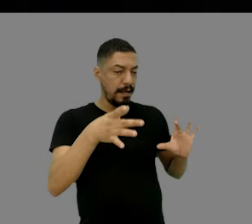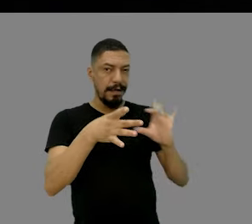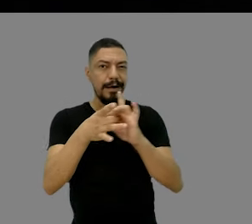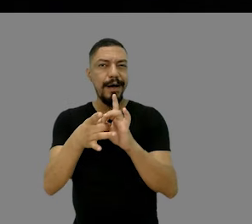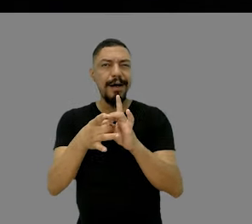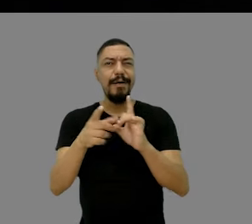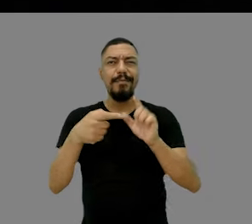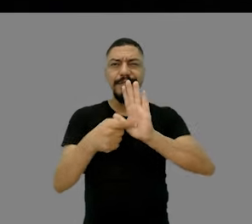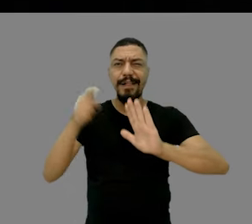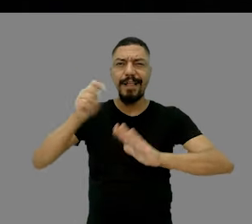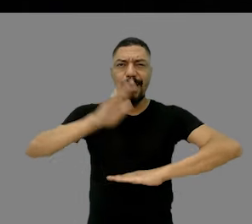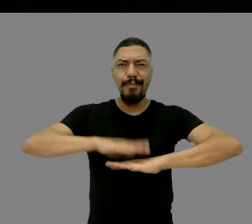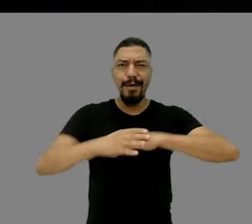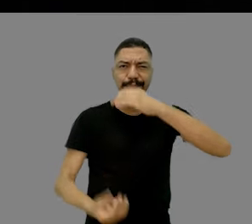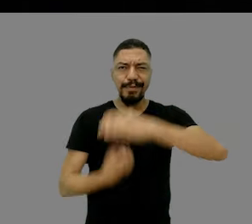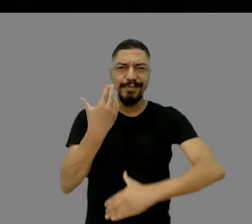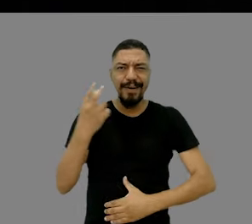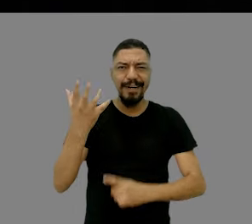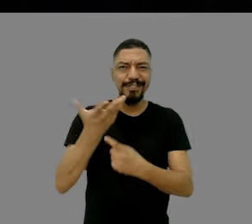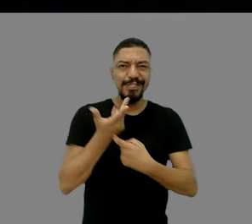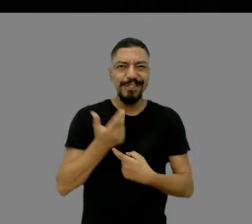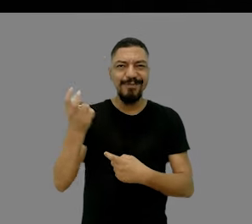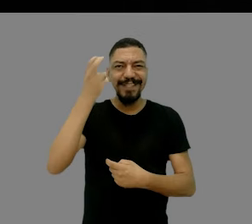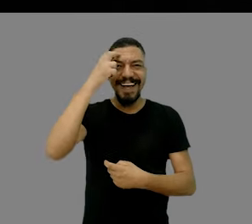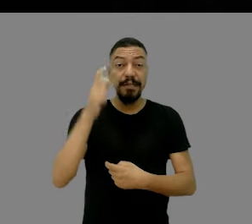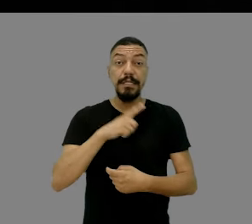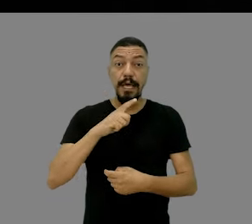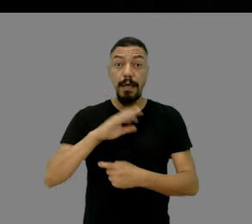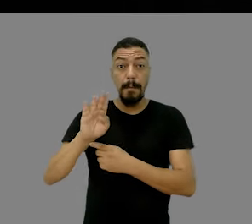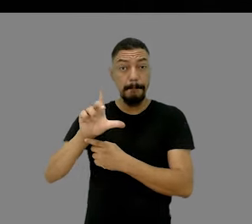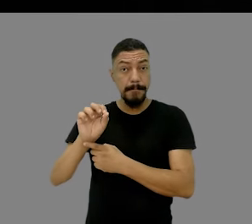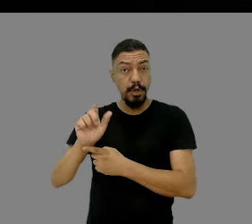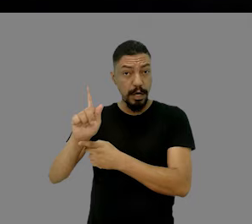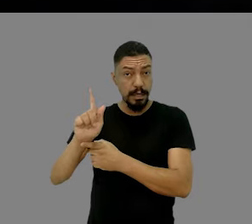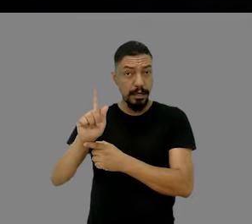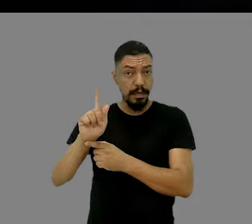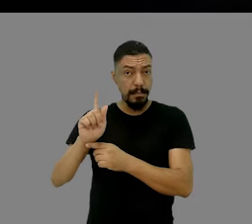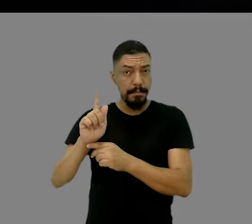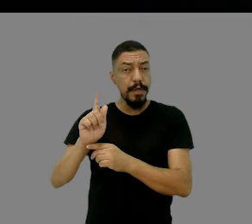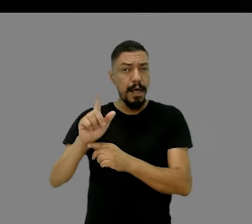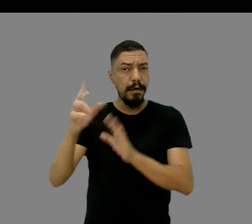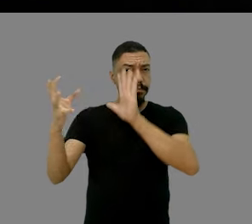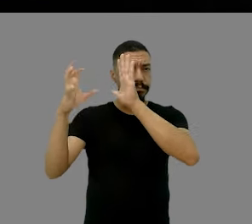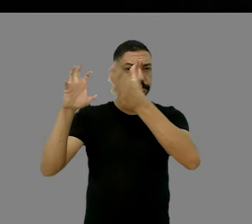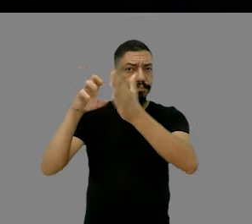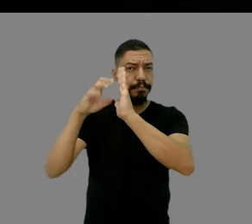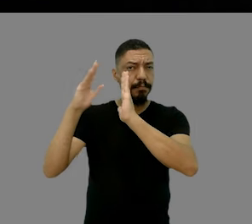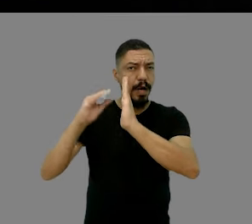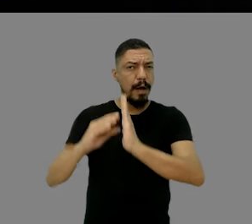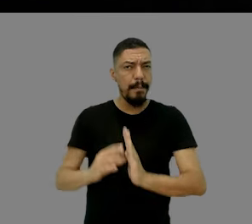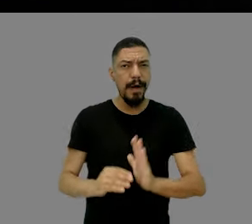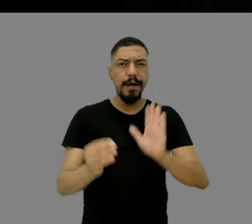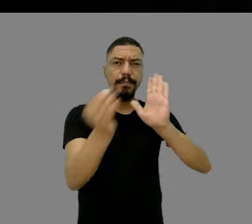tem o blog é um registro, tira uns prints, coloca como anexo no relatório. É legal que as